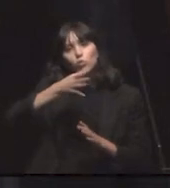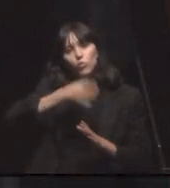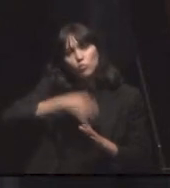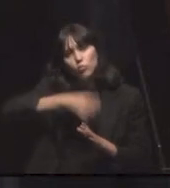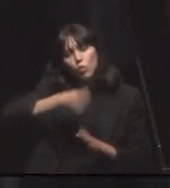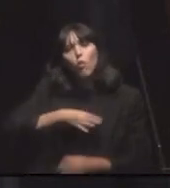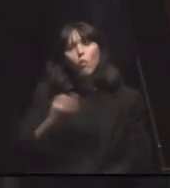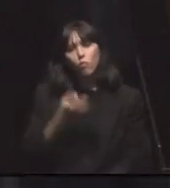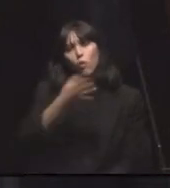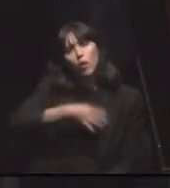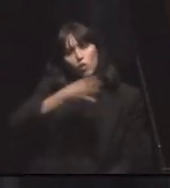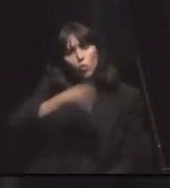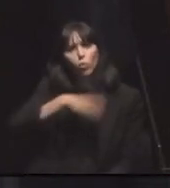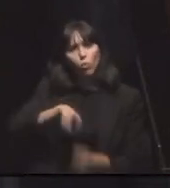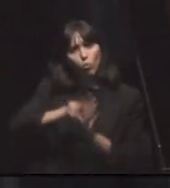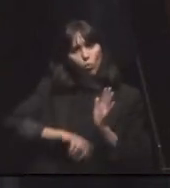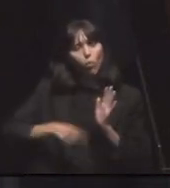bastante